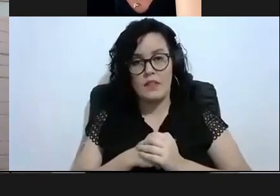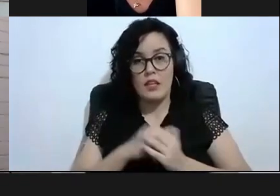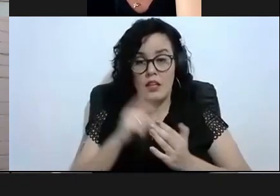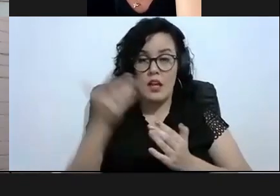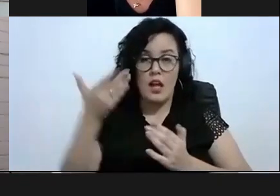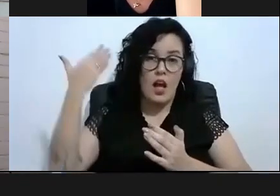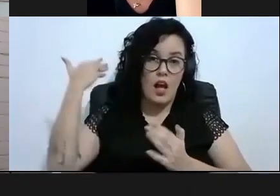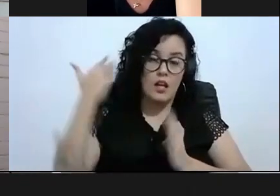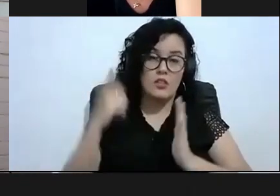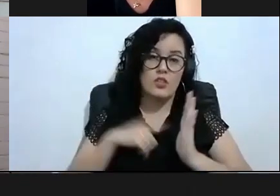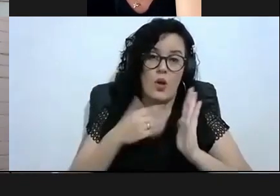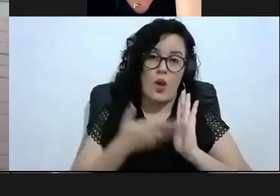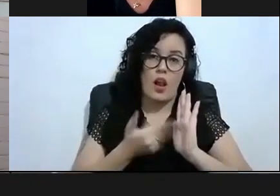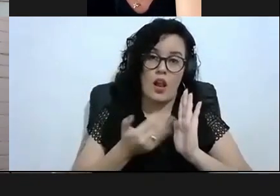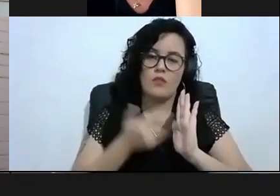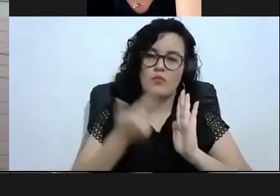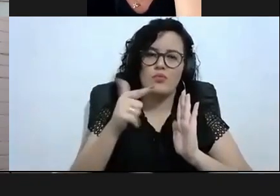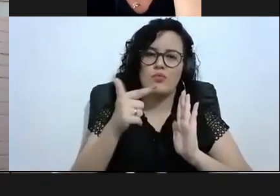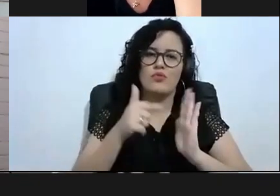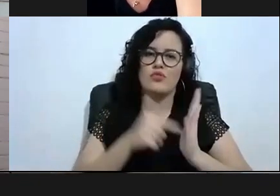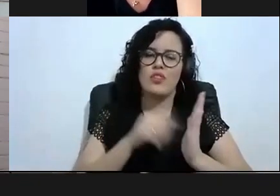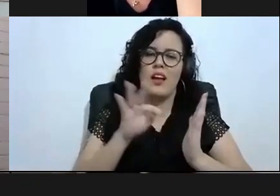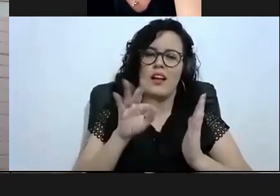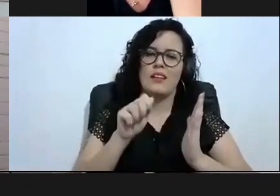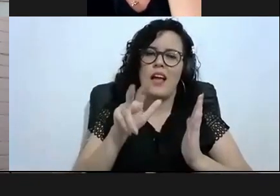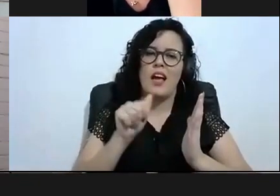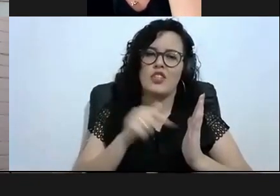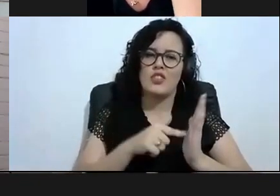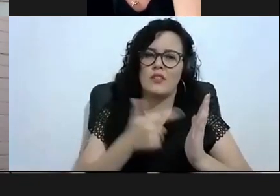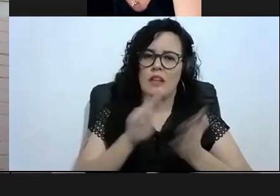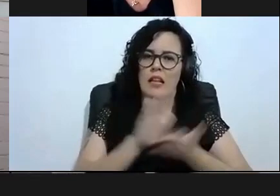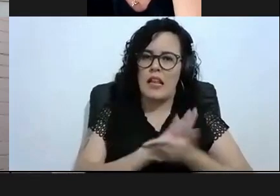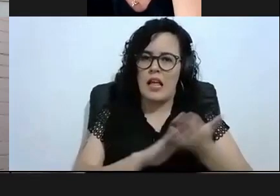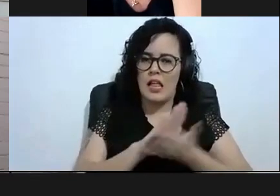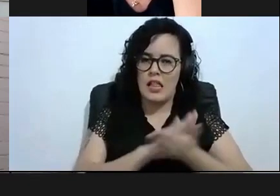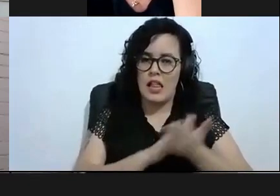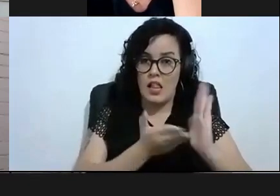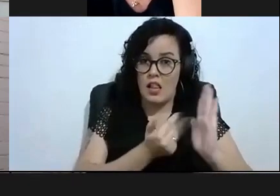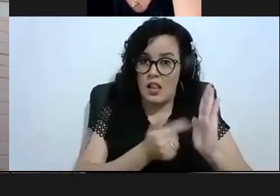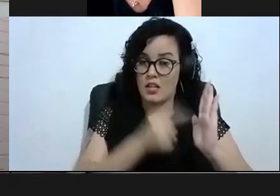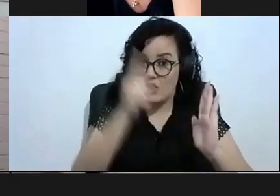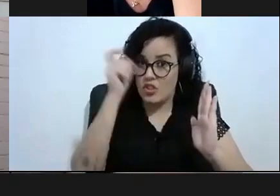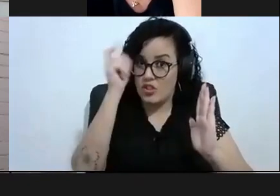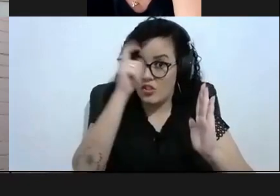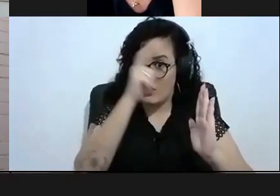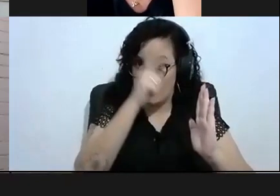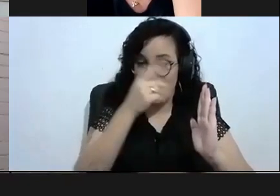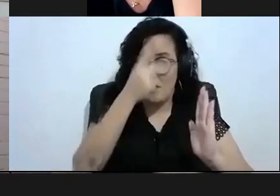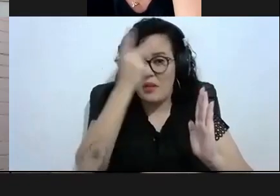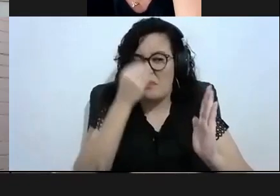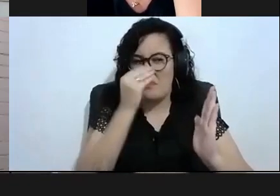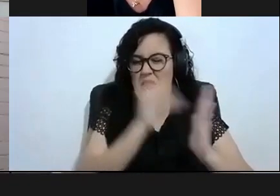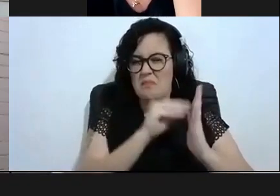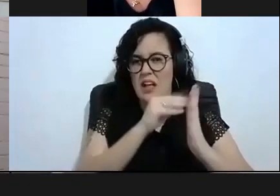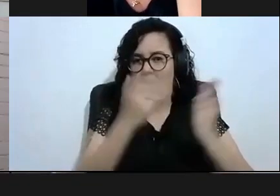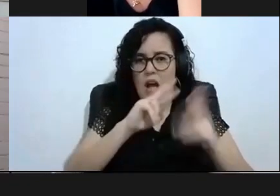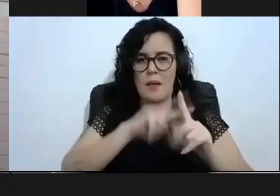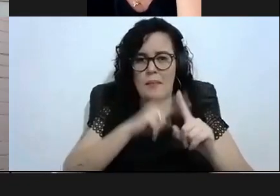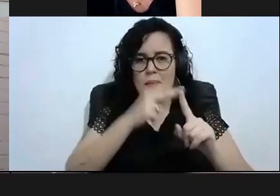que não tinha taxação, e aí começa a taxar o livro que já era um objeto totalmente desprezado, falando isso,